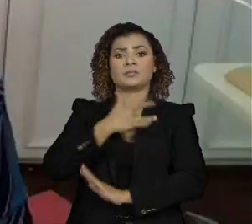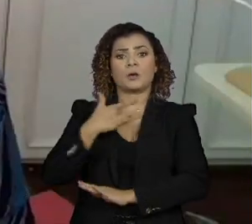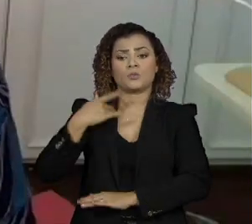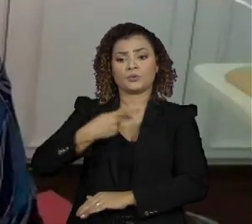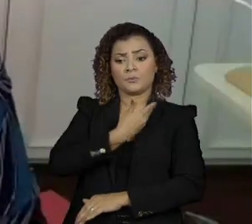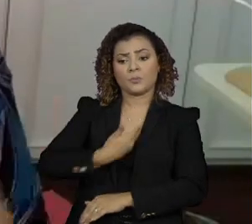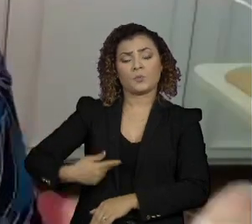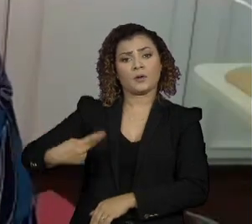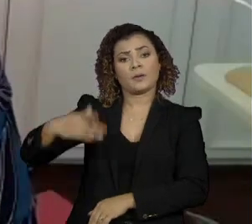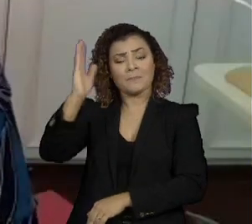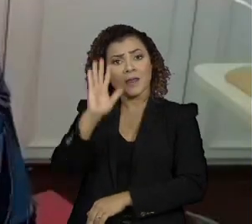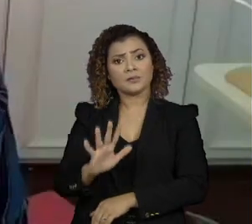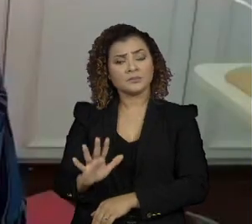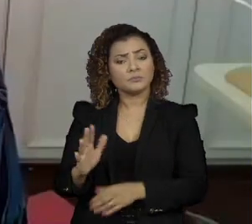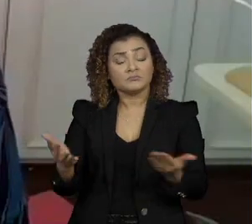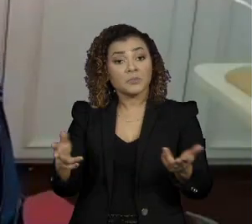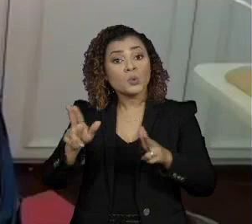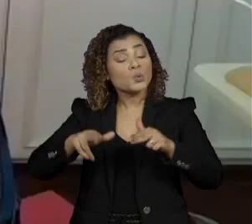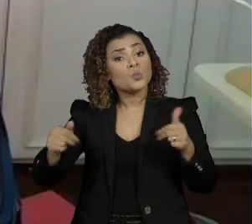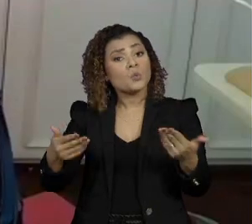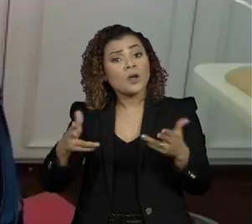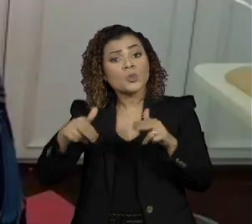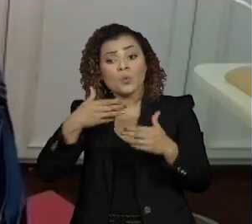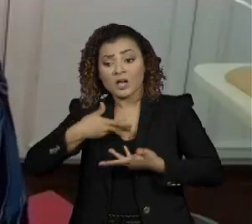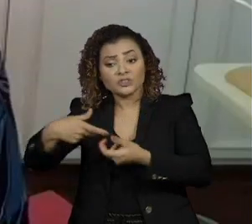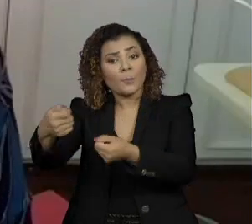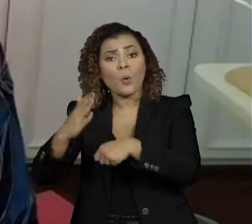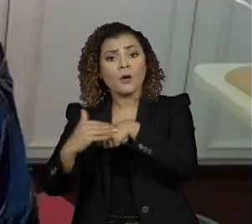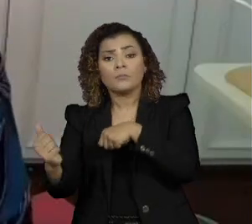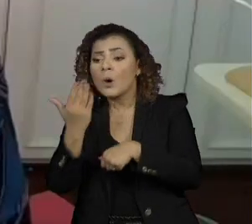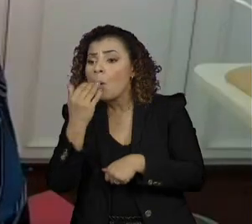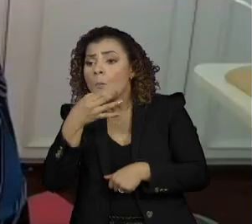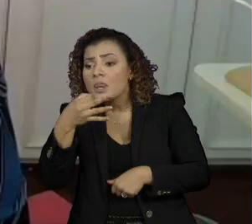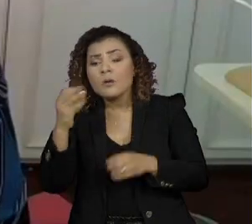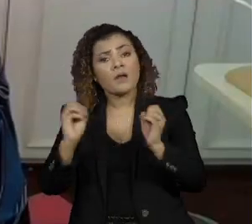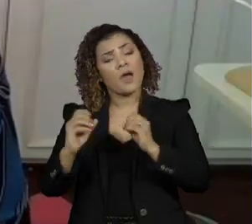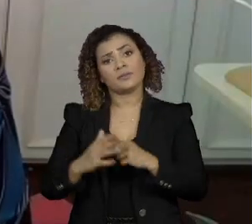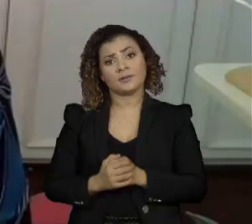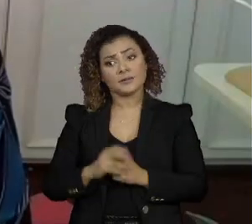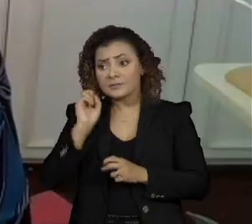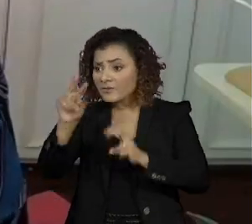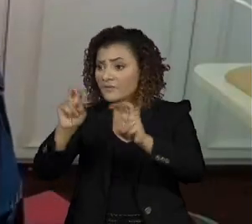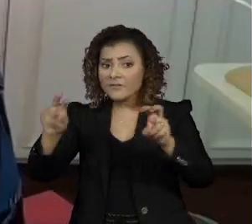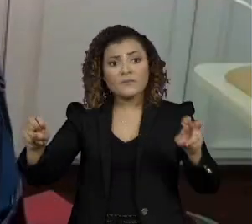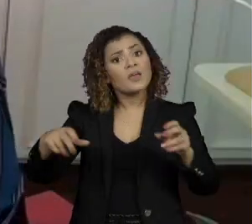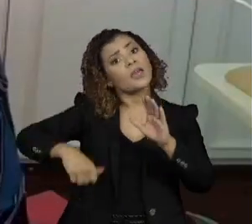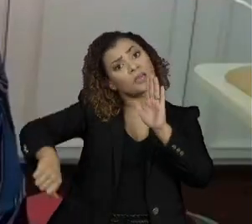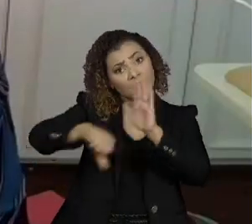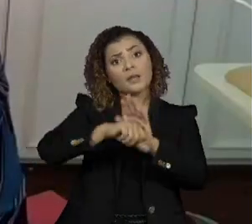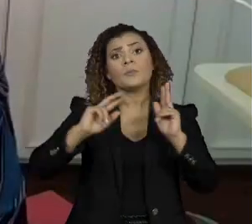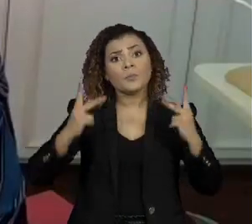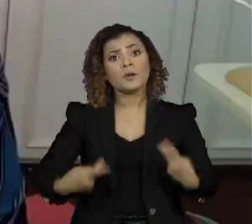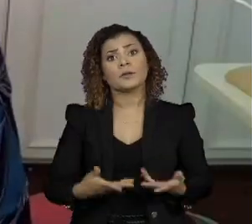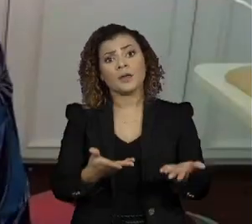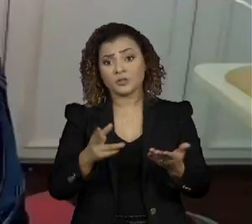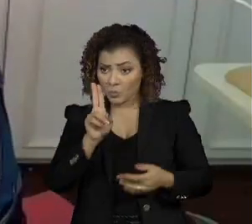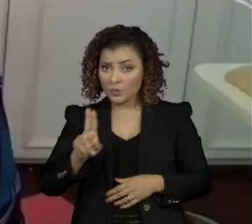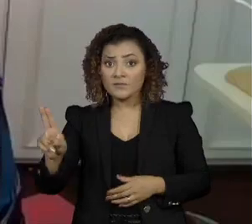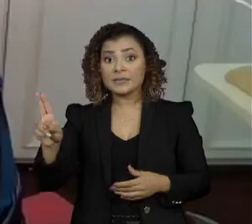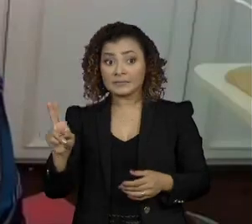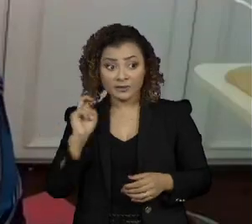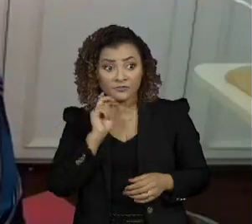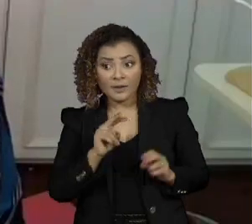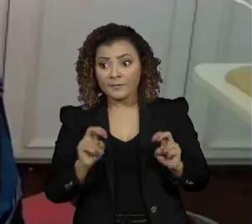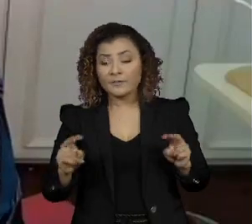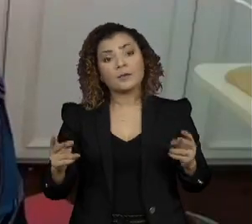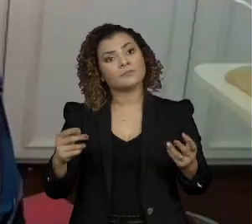pública. Nunca fomos escutados. Remendo de crime contra a humanidade, a universidade não vai fazer.